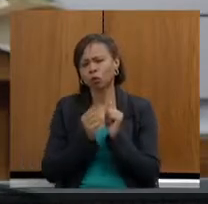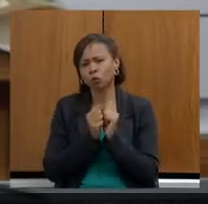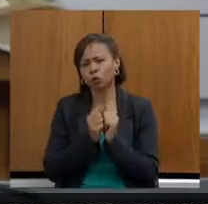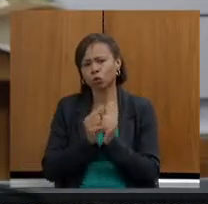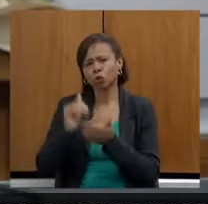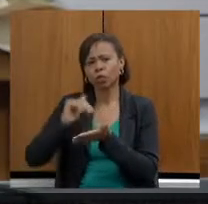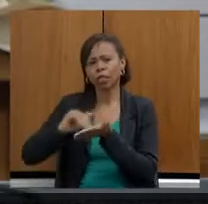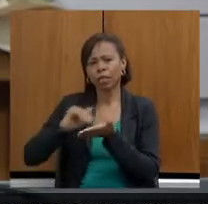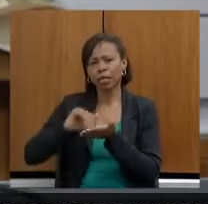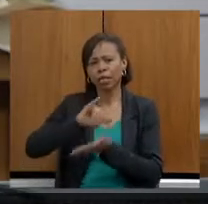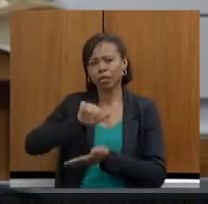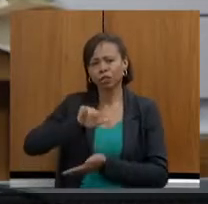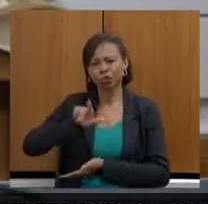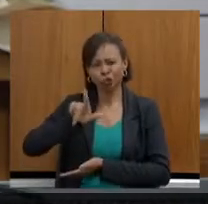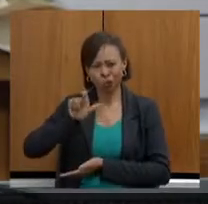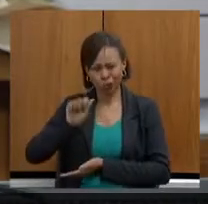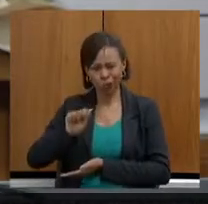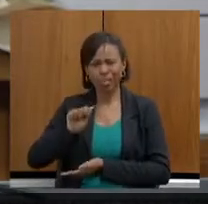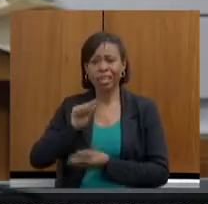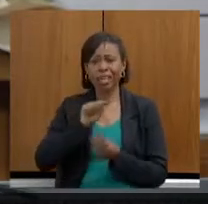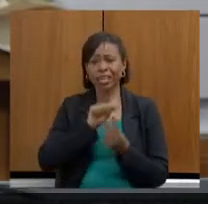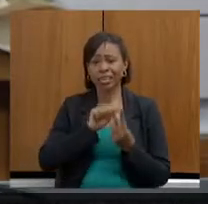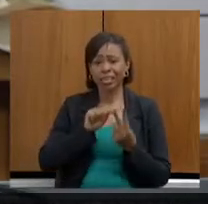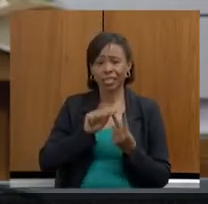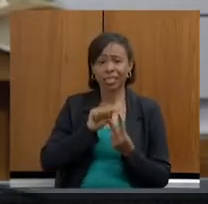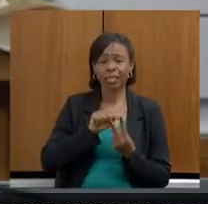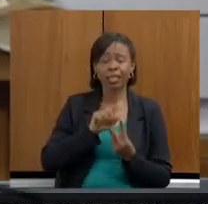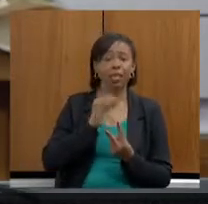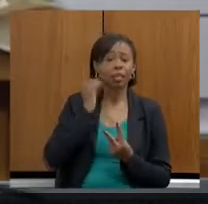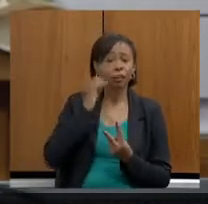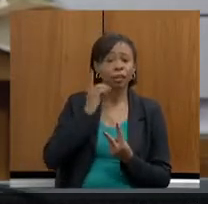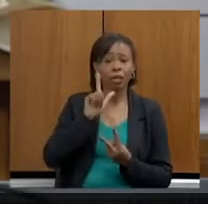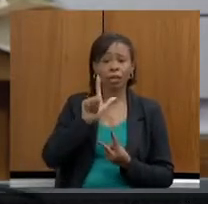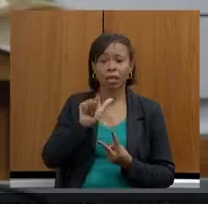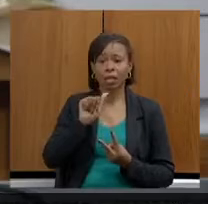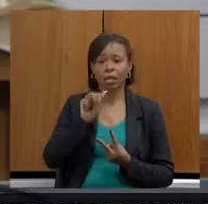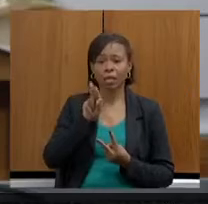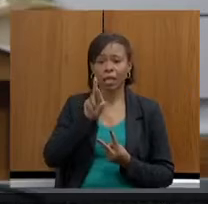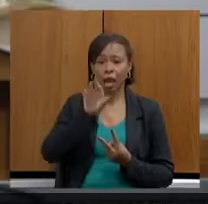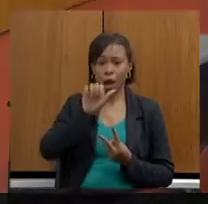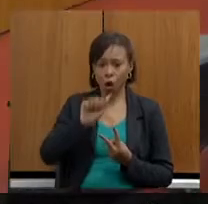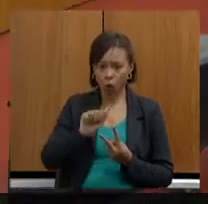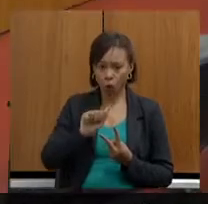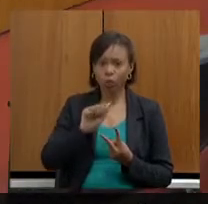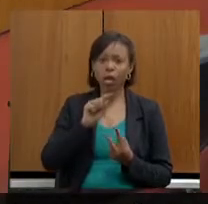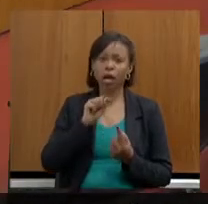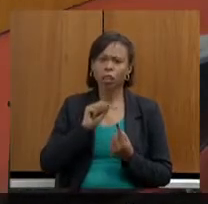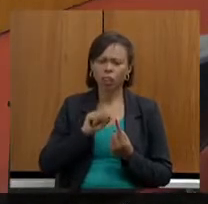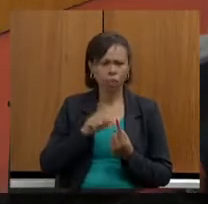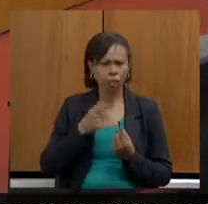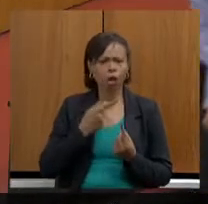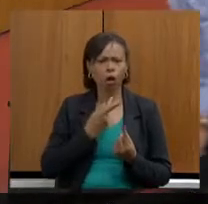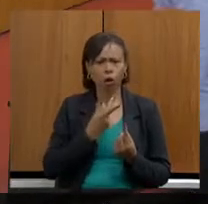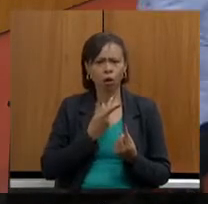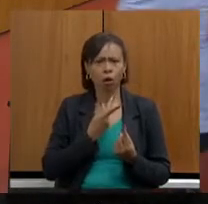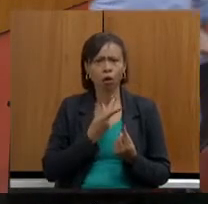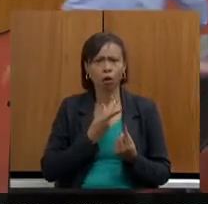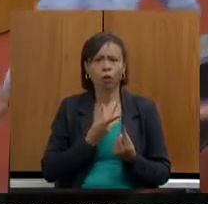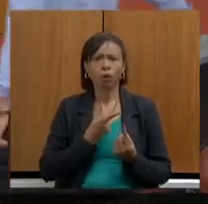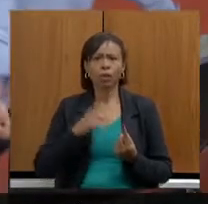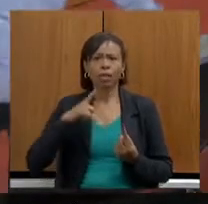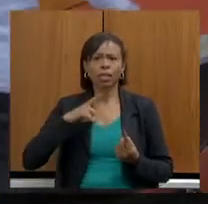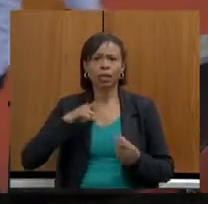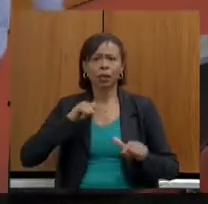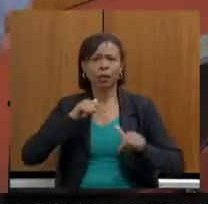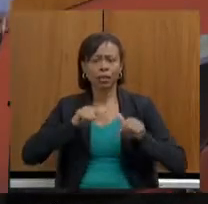a em Santana na educação que a deputada Laura Serrano nós temos até uma um trabalho que chama